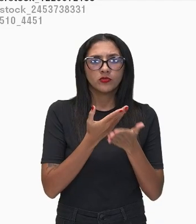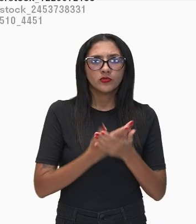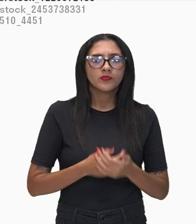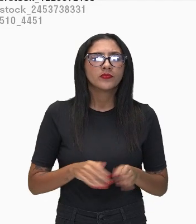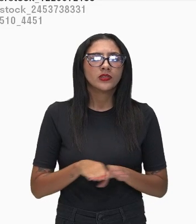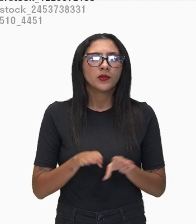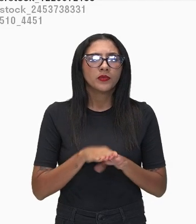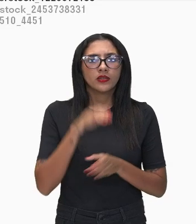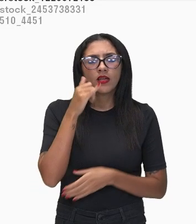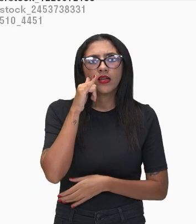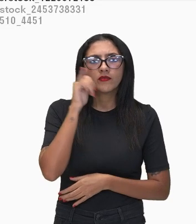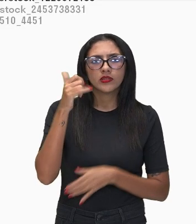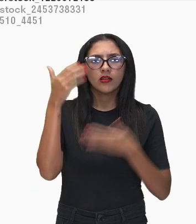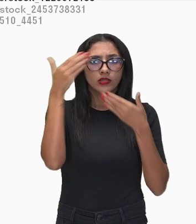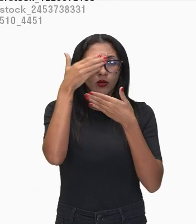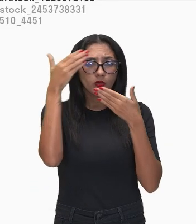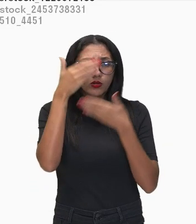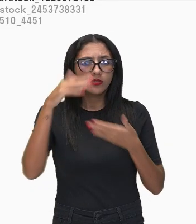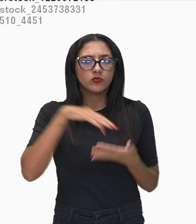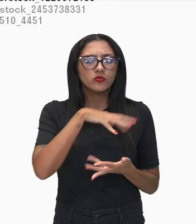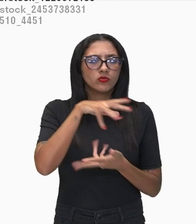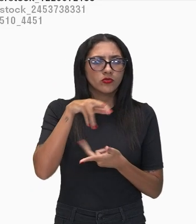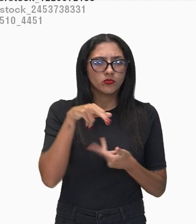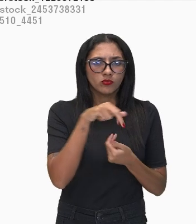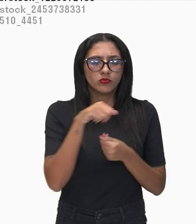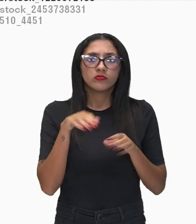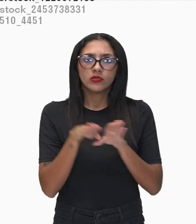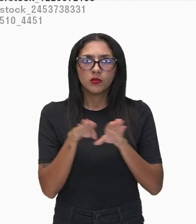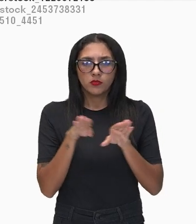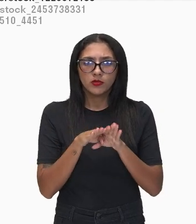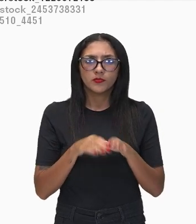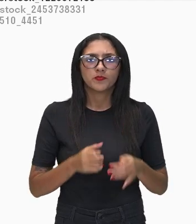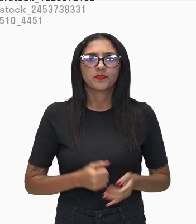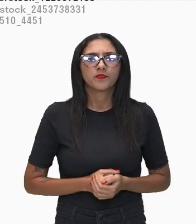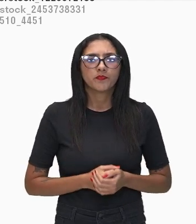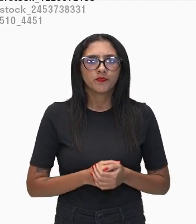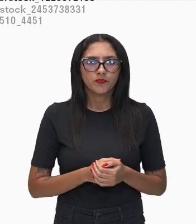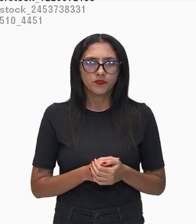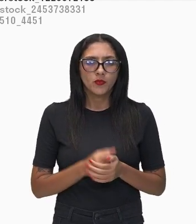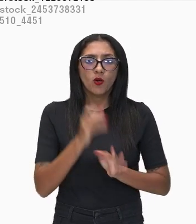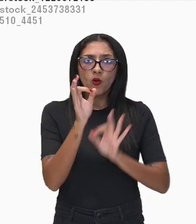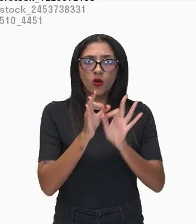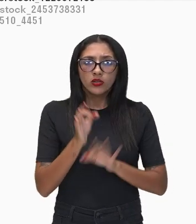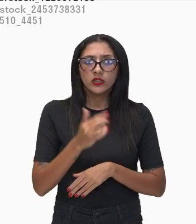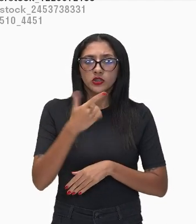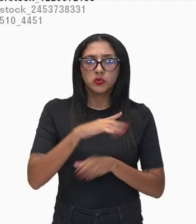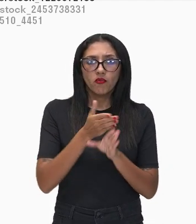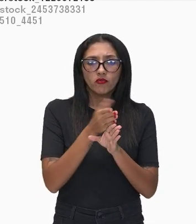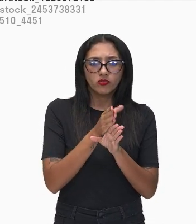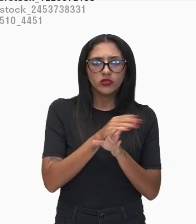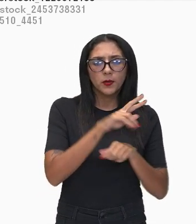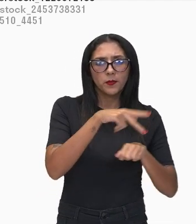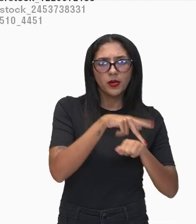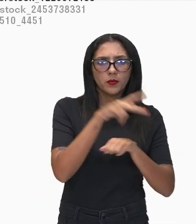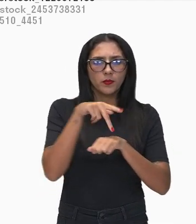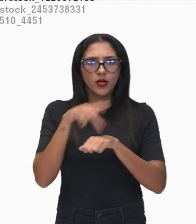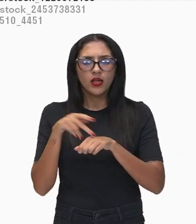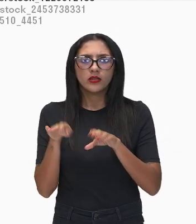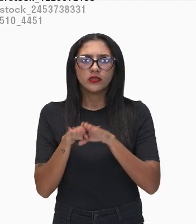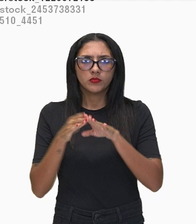ao terrorismo mundial, que são questões geopolíticas, a redefinição de fronteira entre os países, as